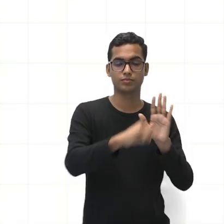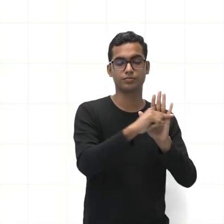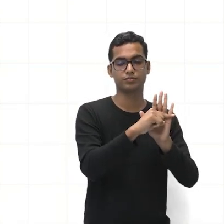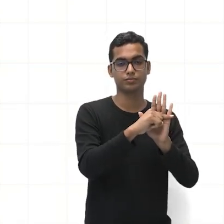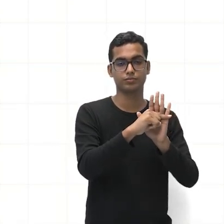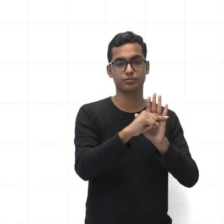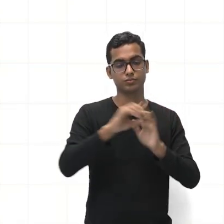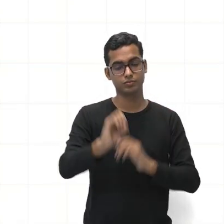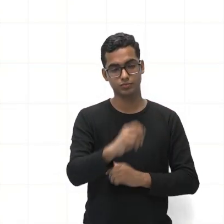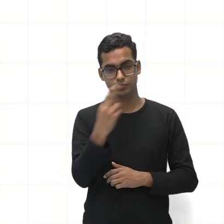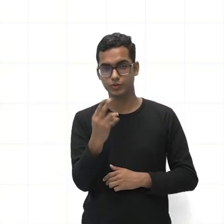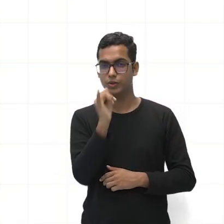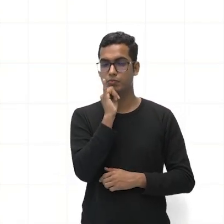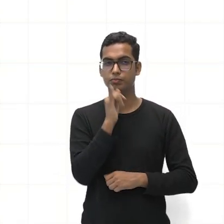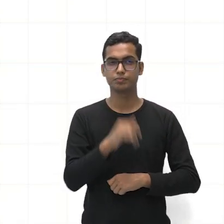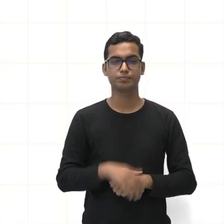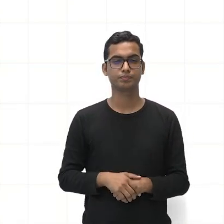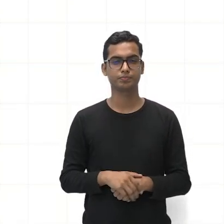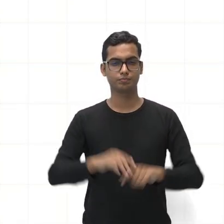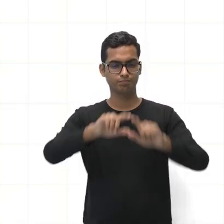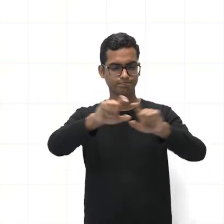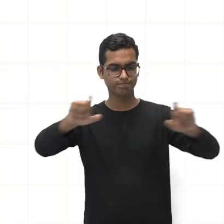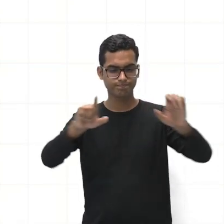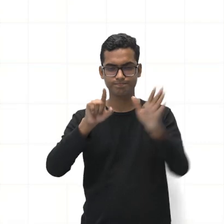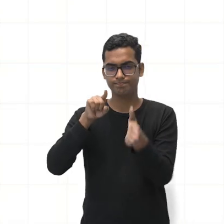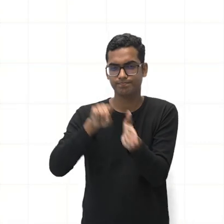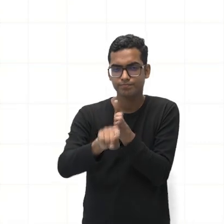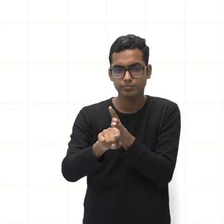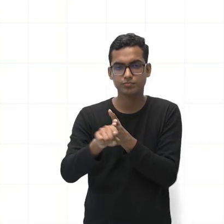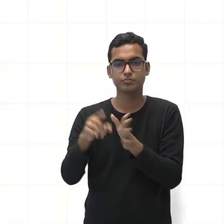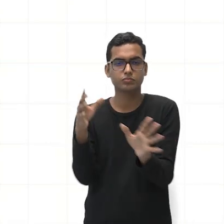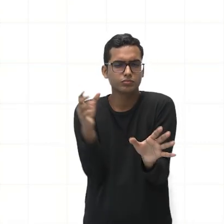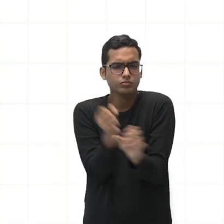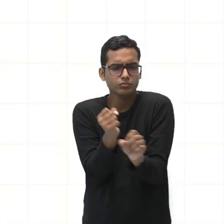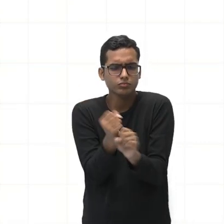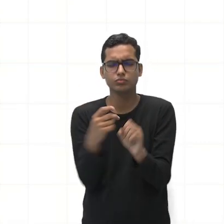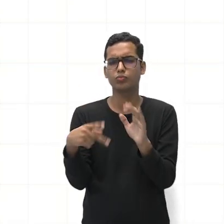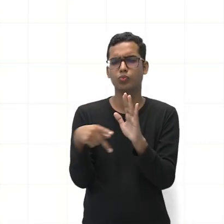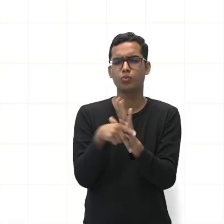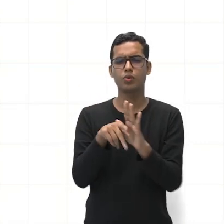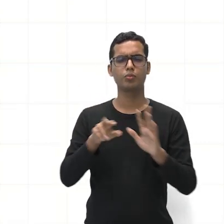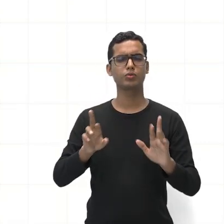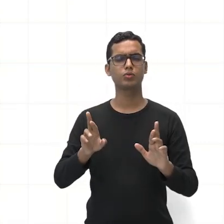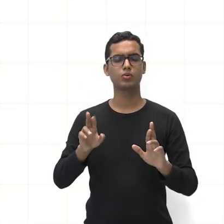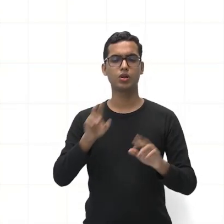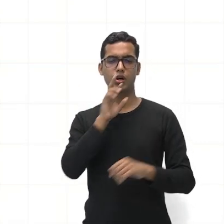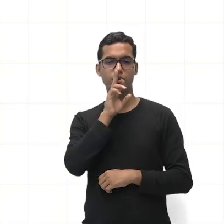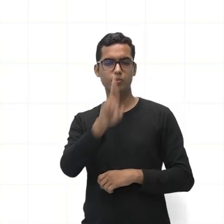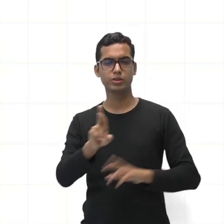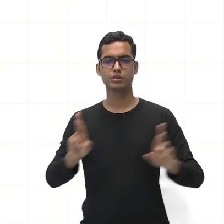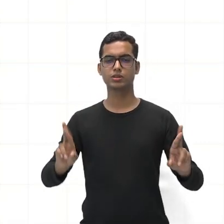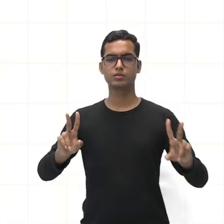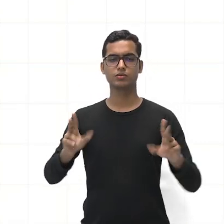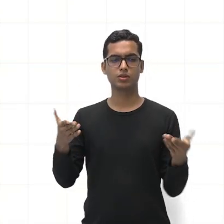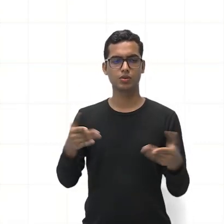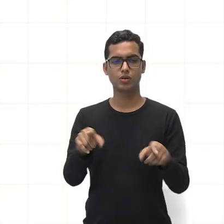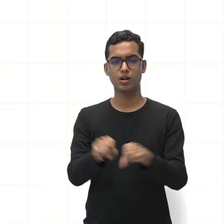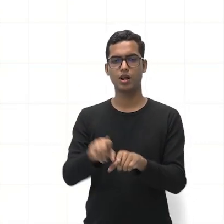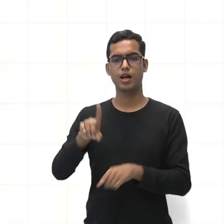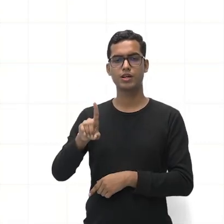chegar e der o enunciado, calcule a diferença de 5,75